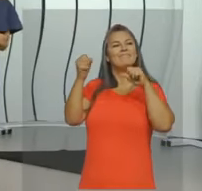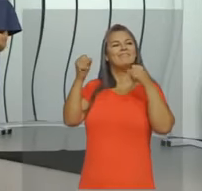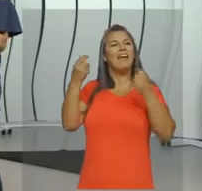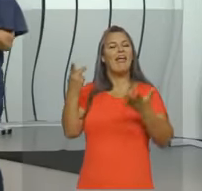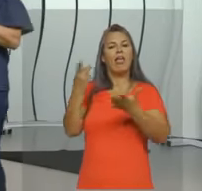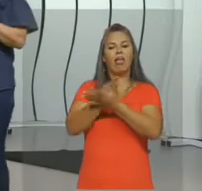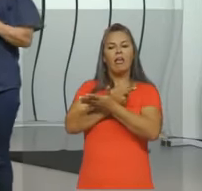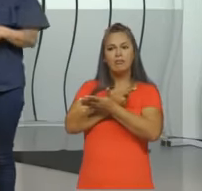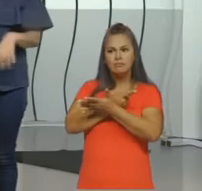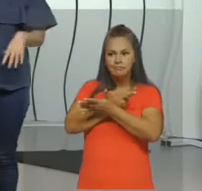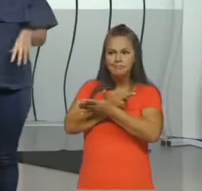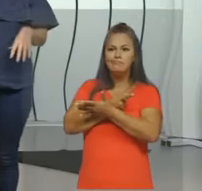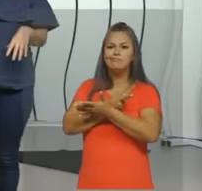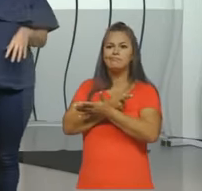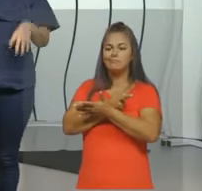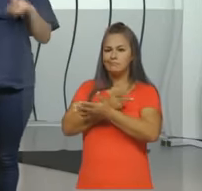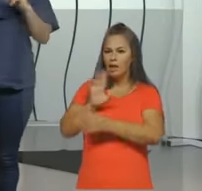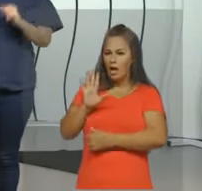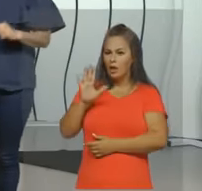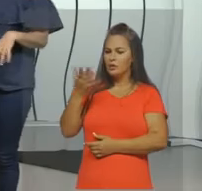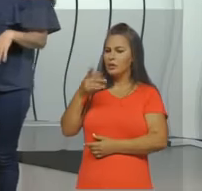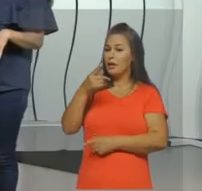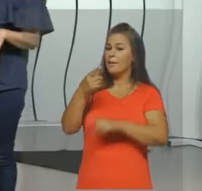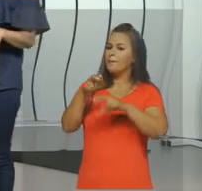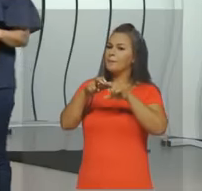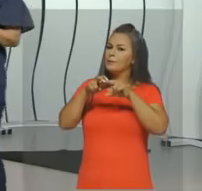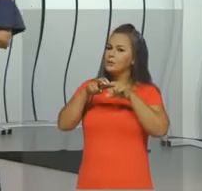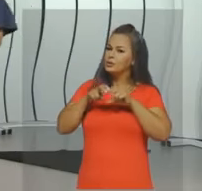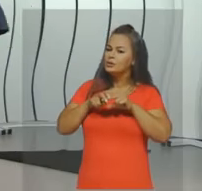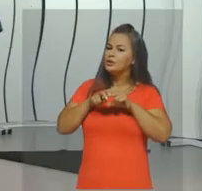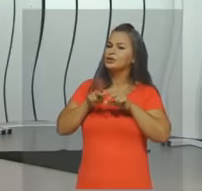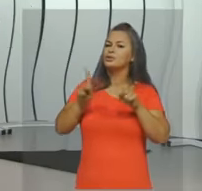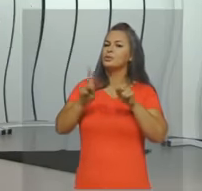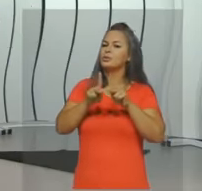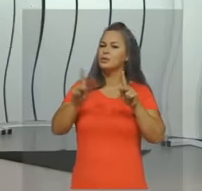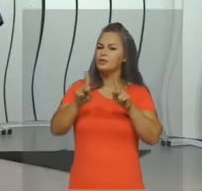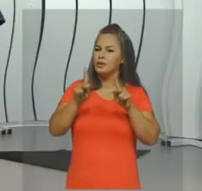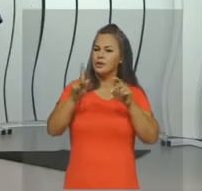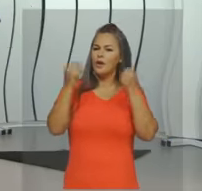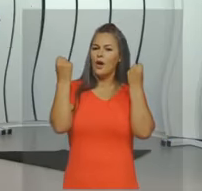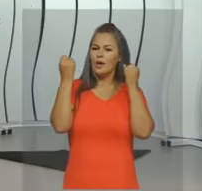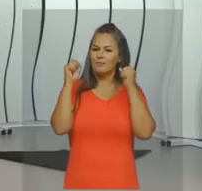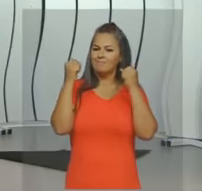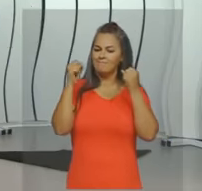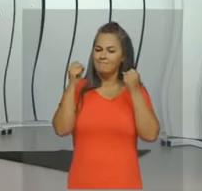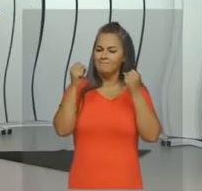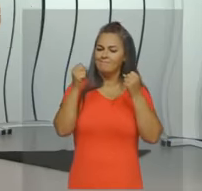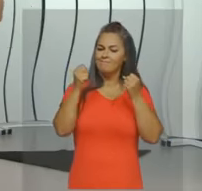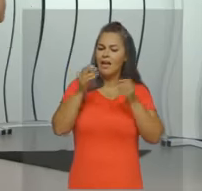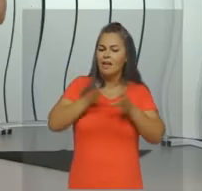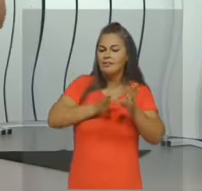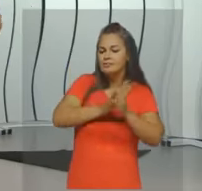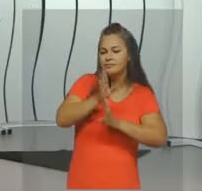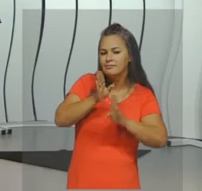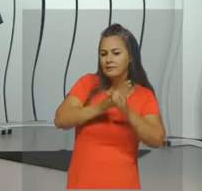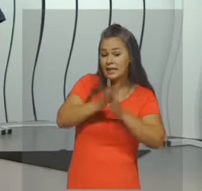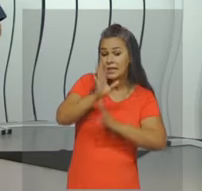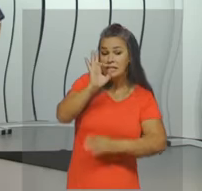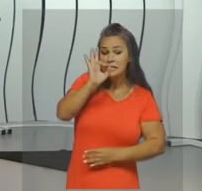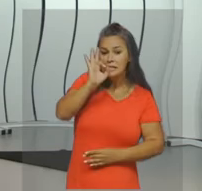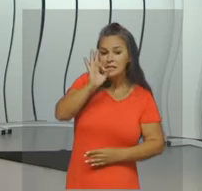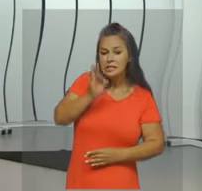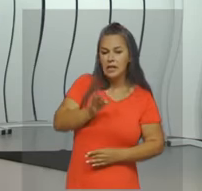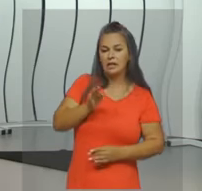muito cuidado aí. O professor de educação física orienta vocês bem na aula, né? Né? Faz aquecimento, alongamento antes